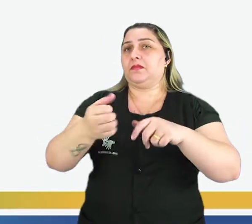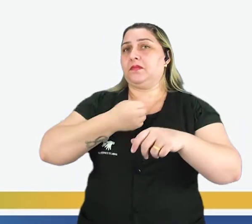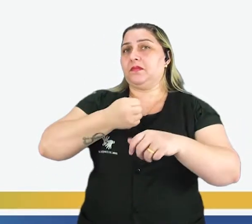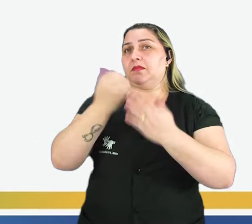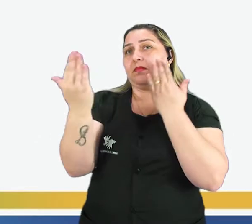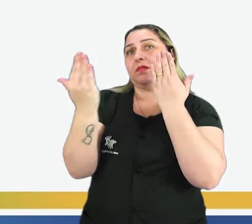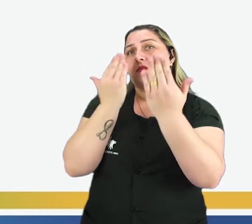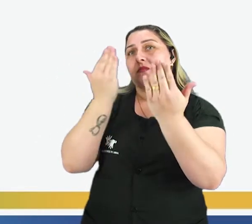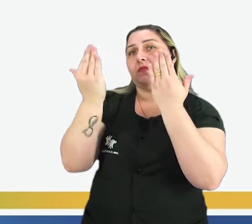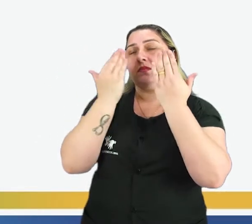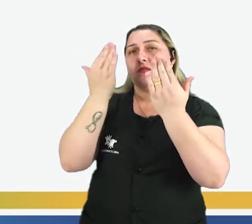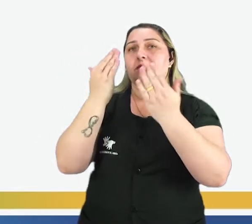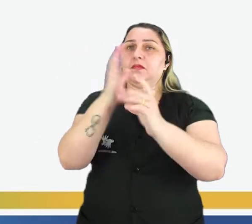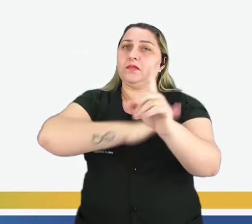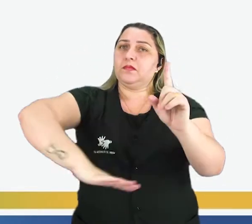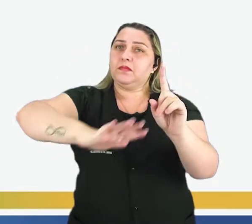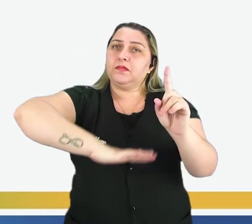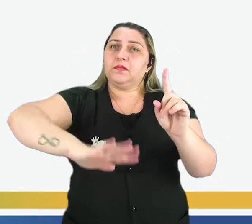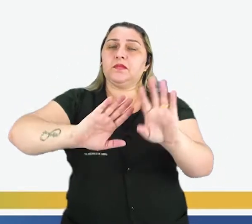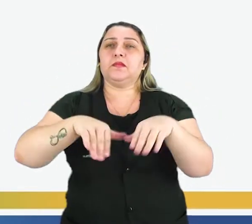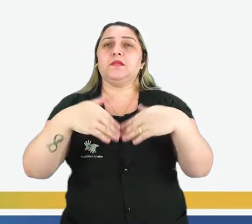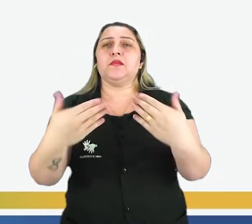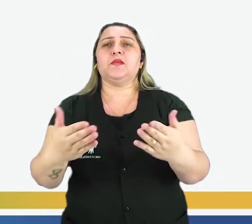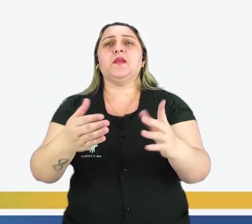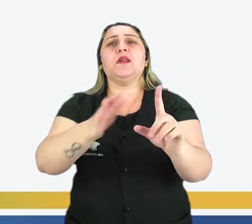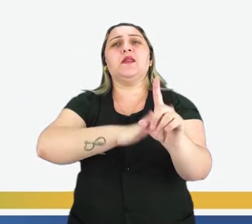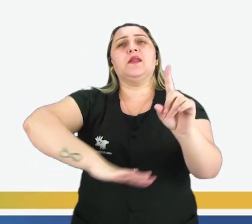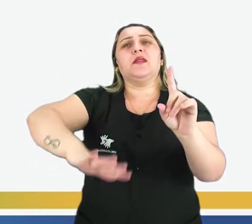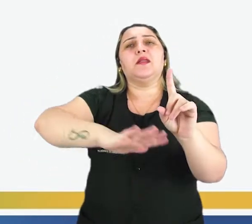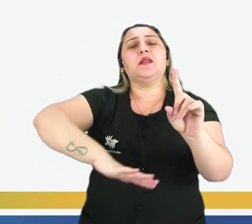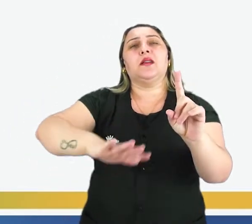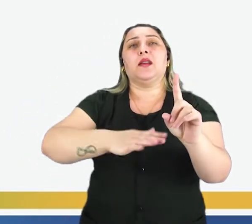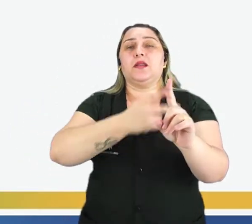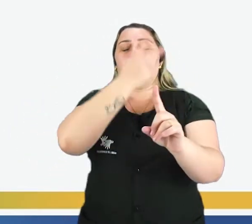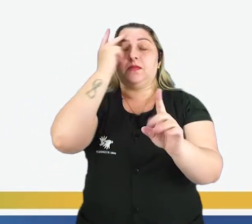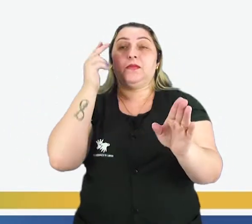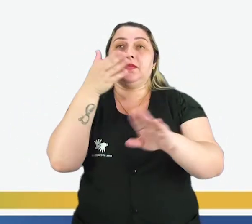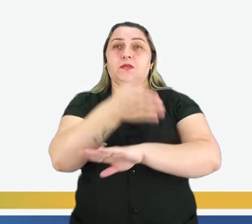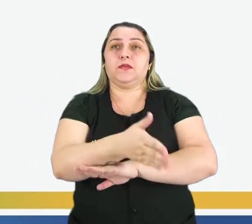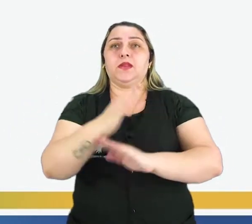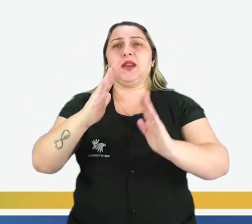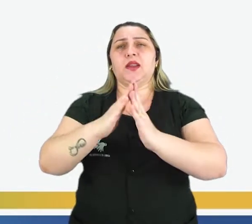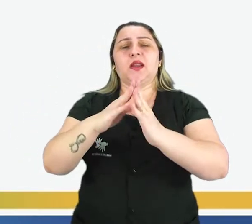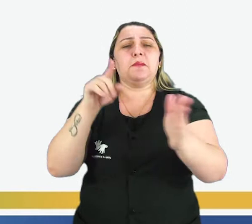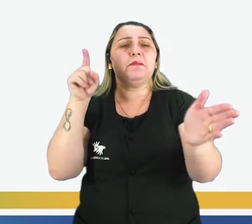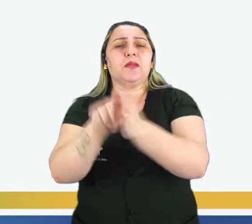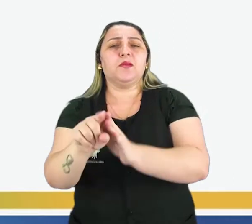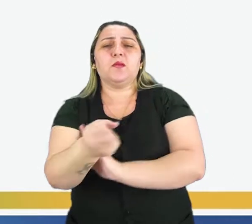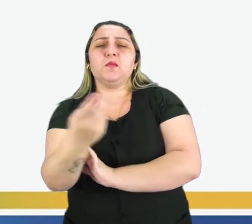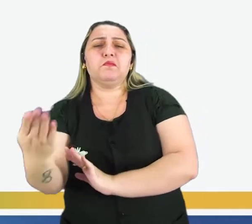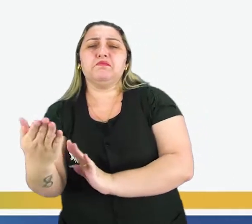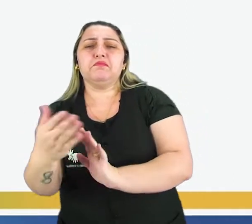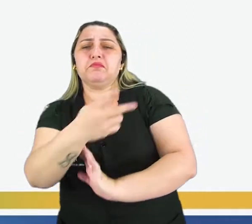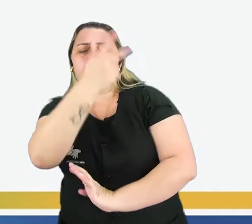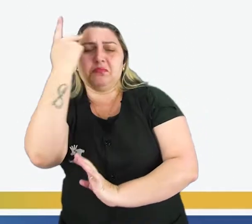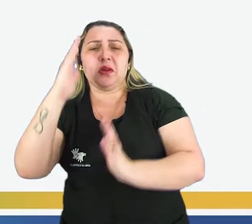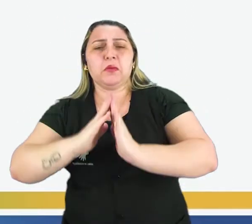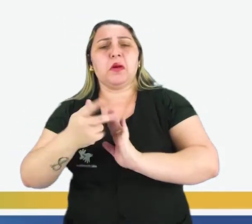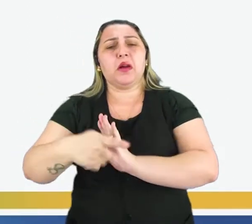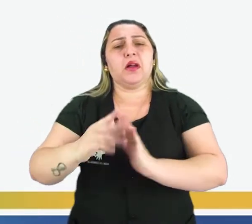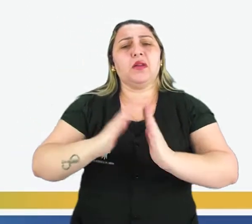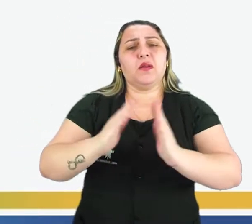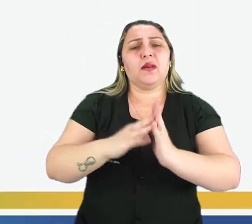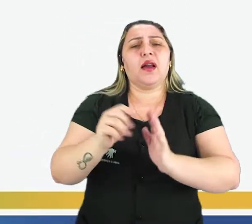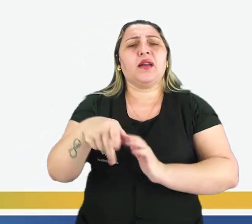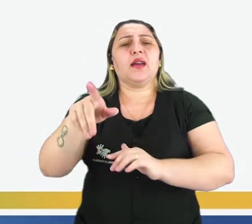psicológica, entrevista social. Qual é essa entrevista social? É quando as pessoas vão nas nossas casas perguntando, às vezes, quantas pessoas moram ali,